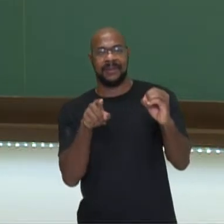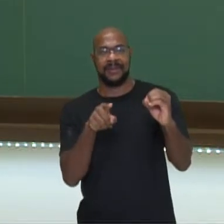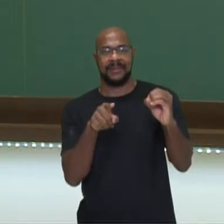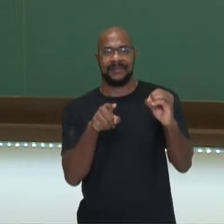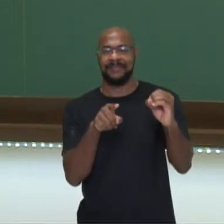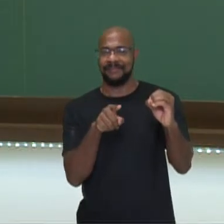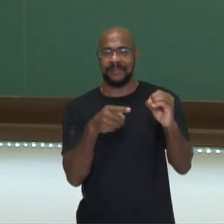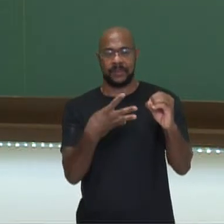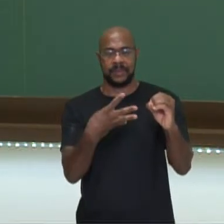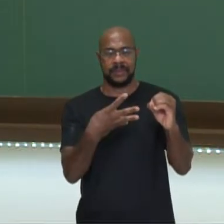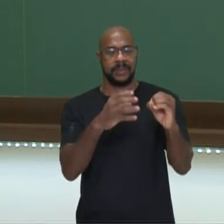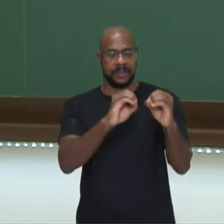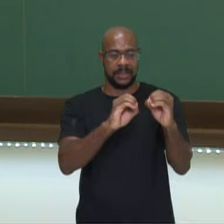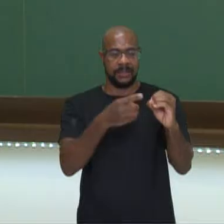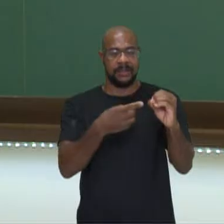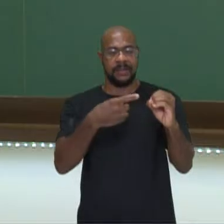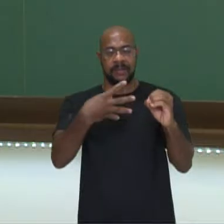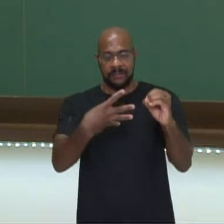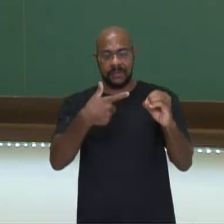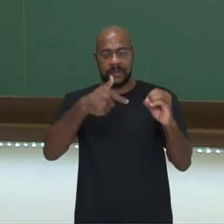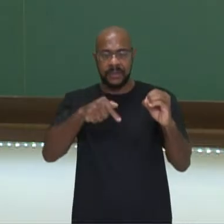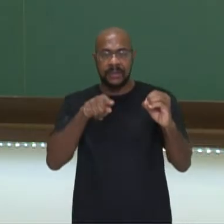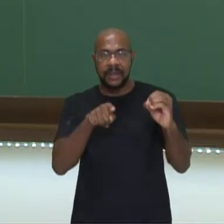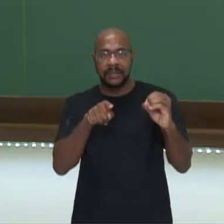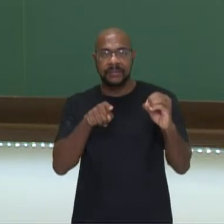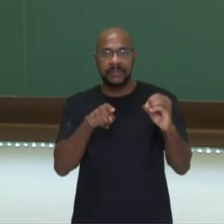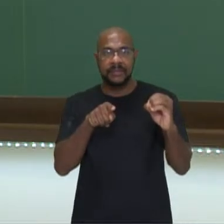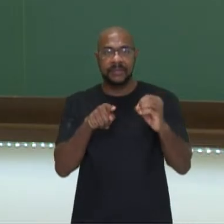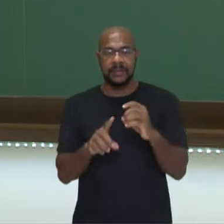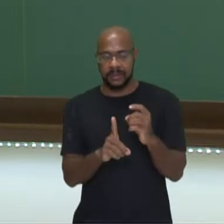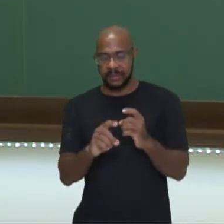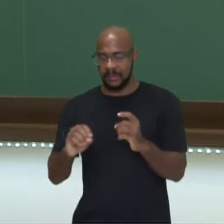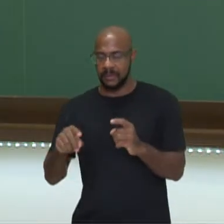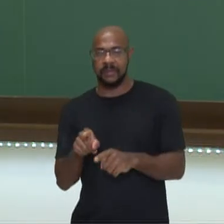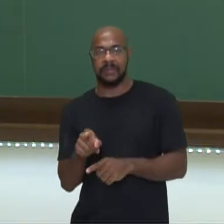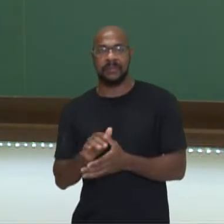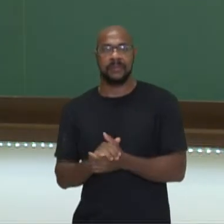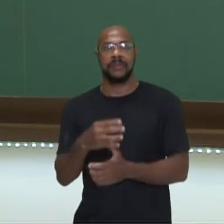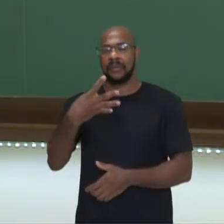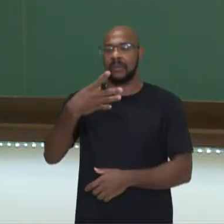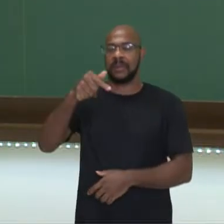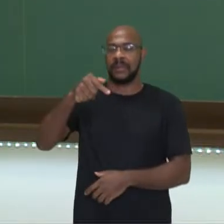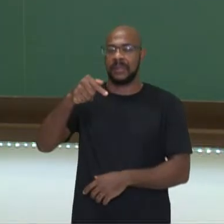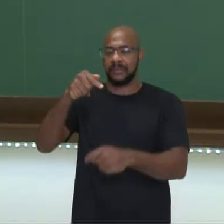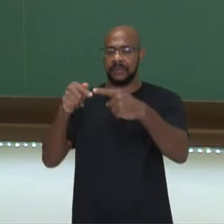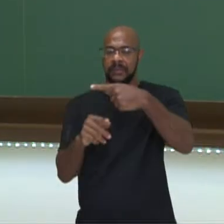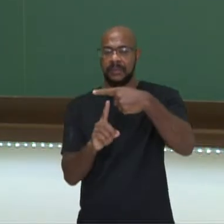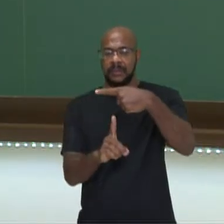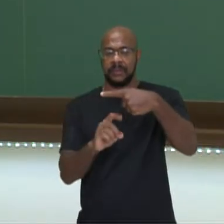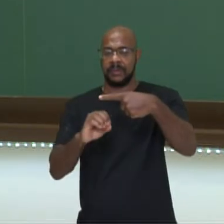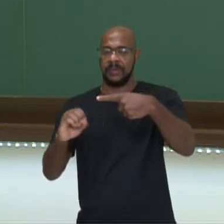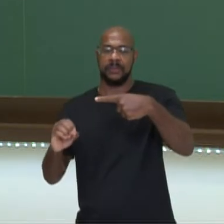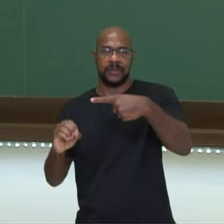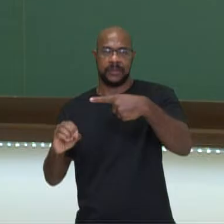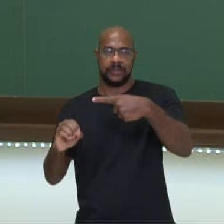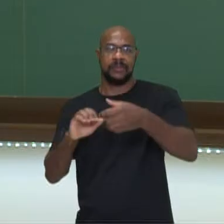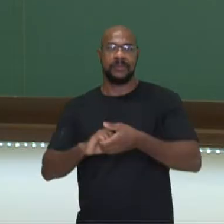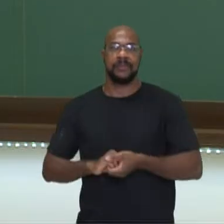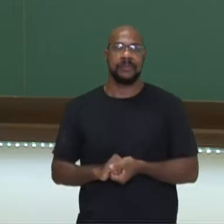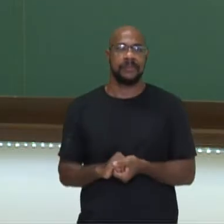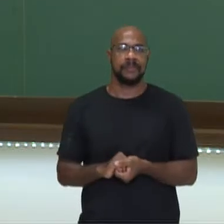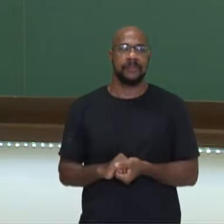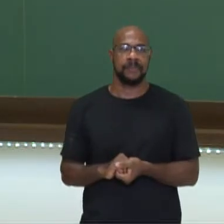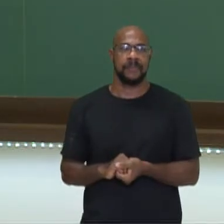47. Aqueles zeros à esquerda eu não preciso escrever, certo? Então, fica 47 sobre 1000. Como não dá para simplificar, deixa assim.